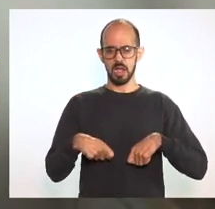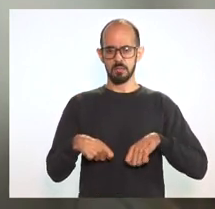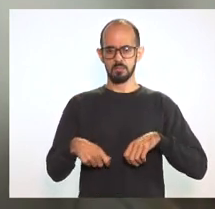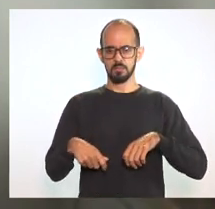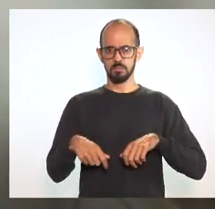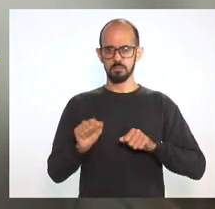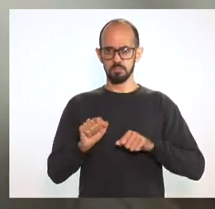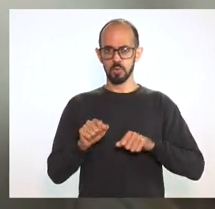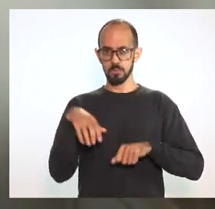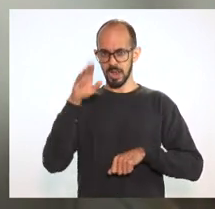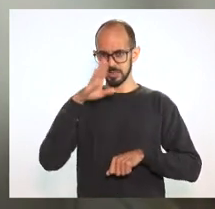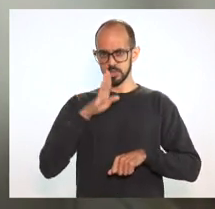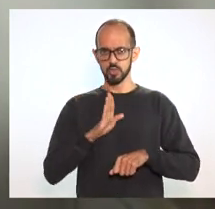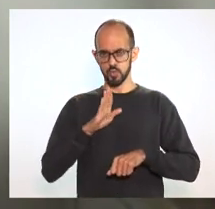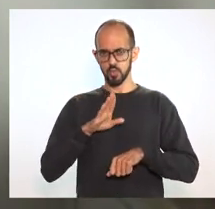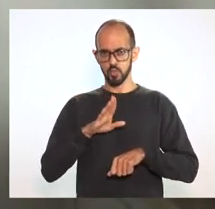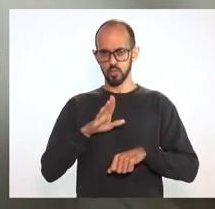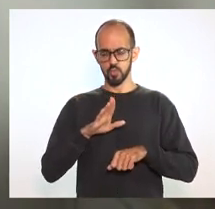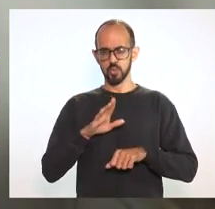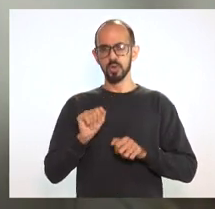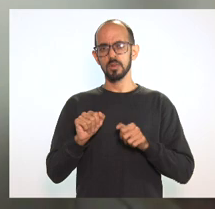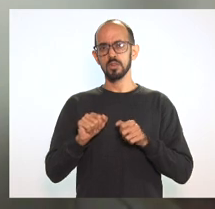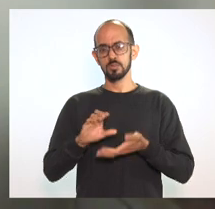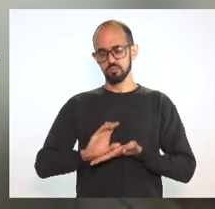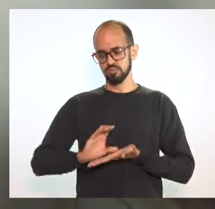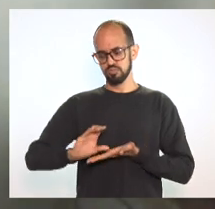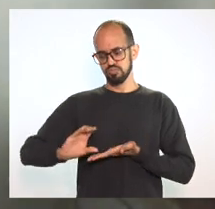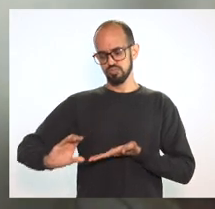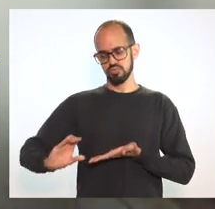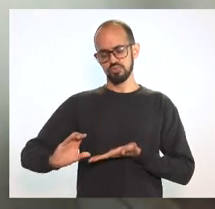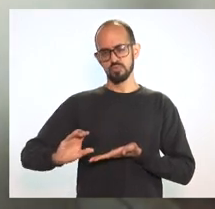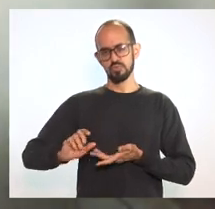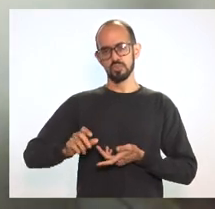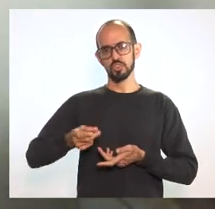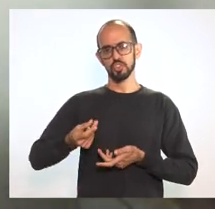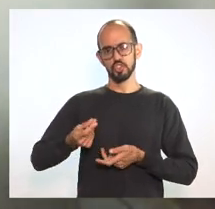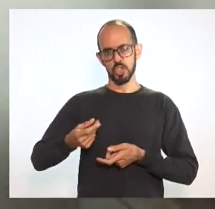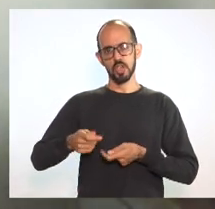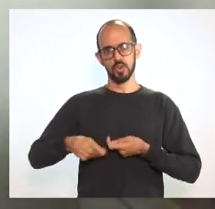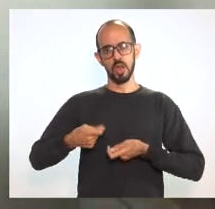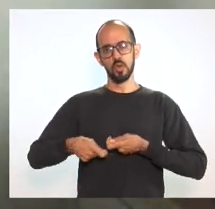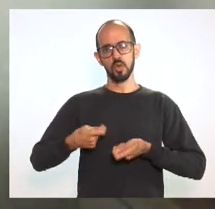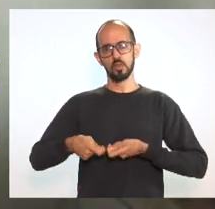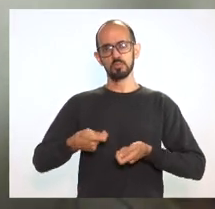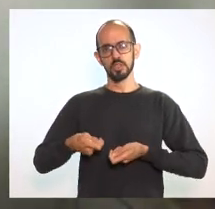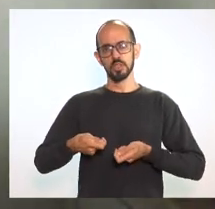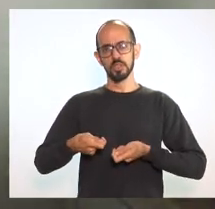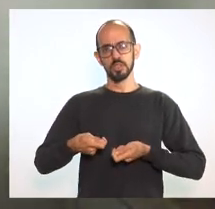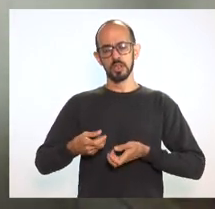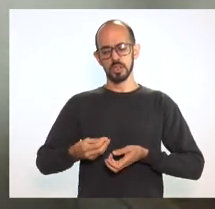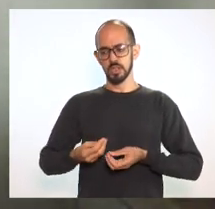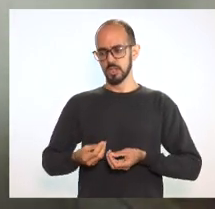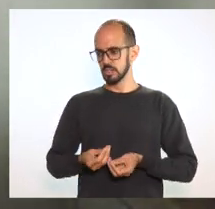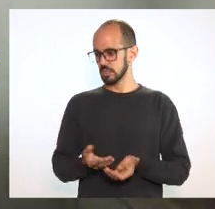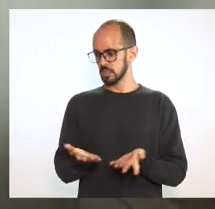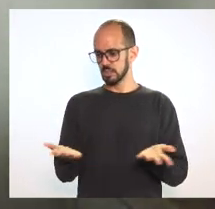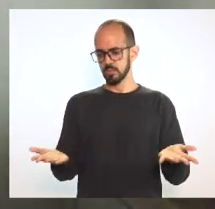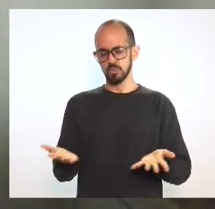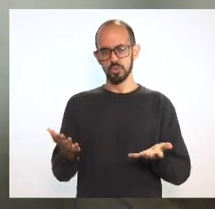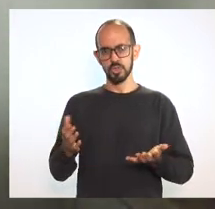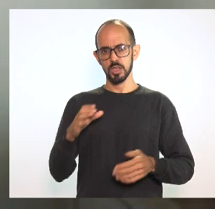a União injetar dinheiro na economia, dar auxílios